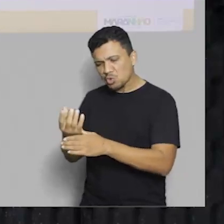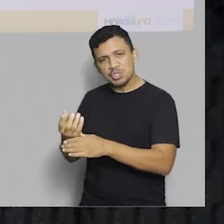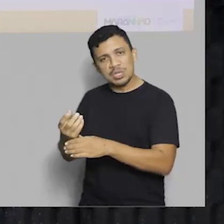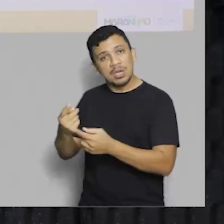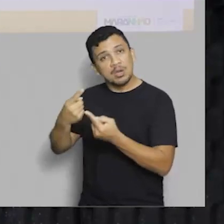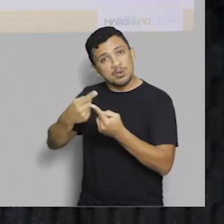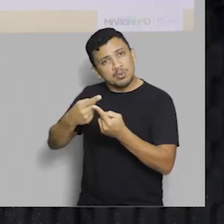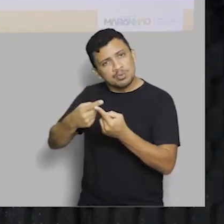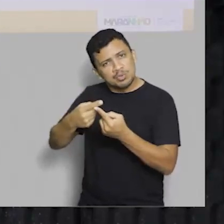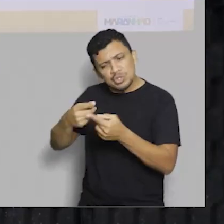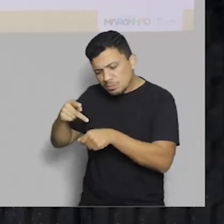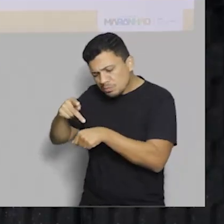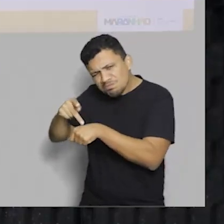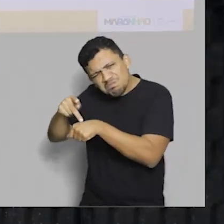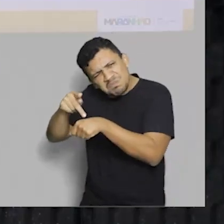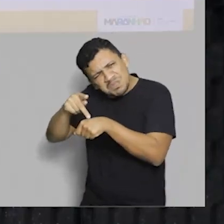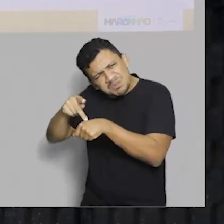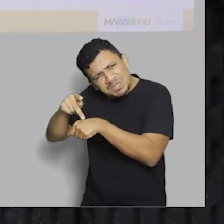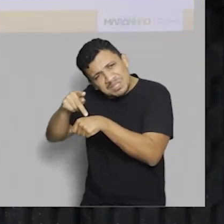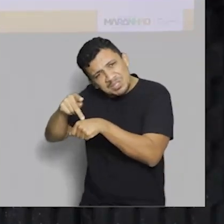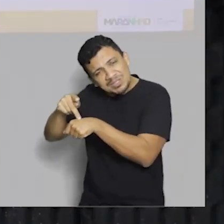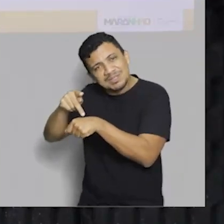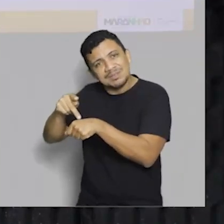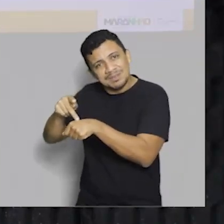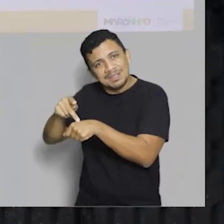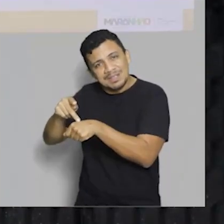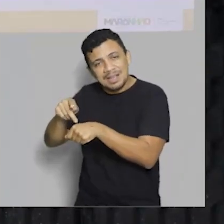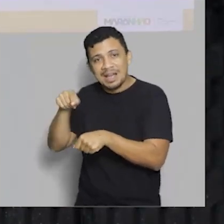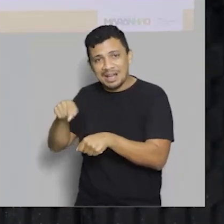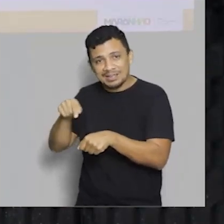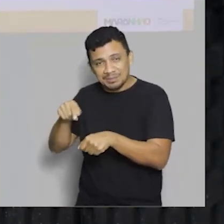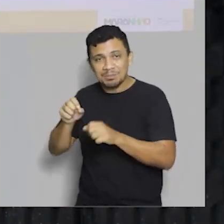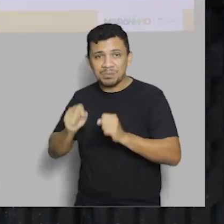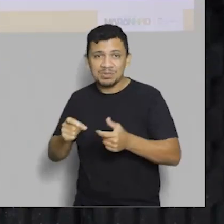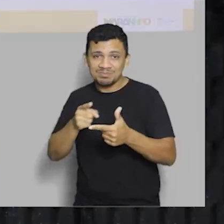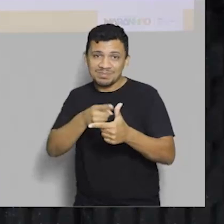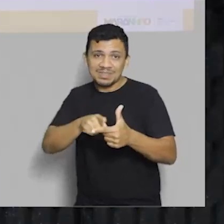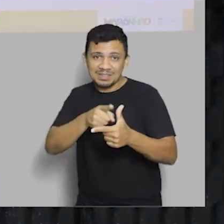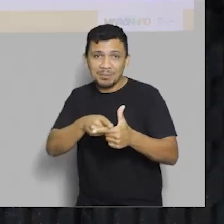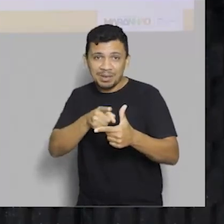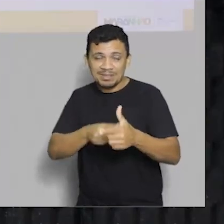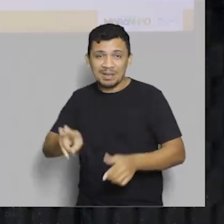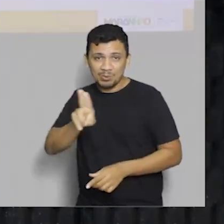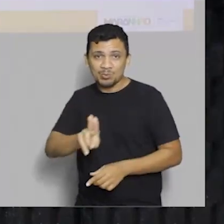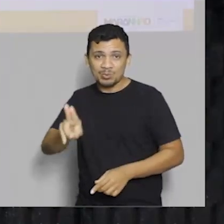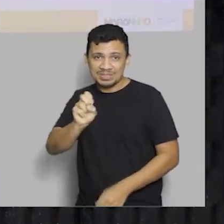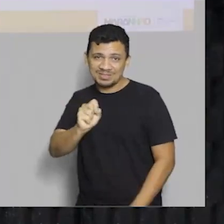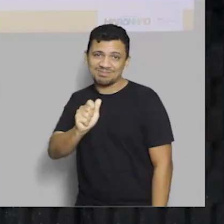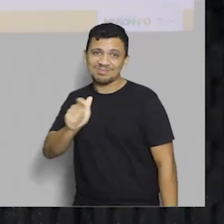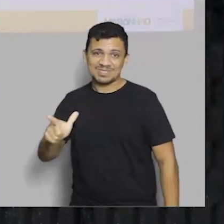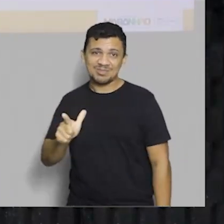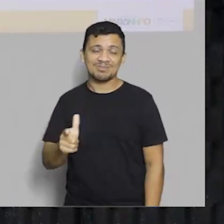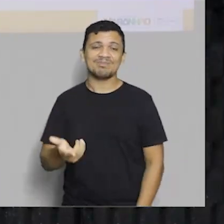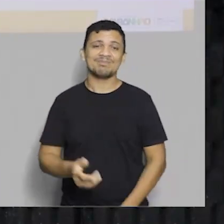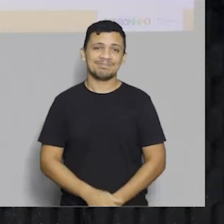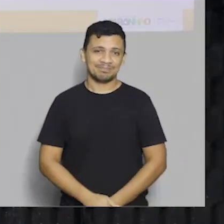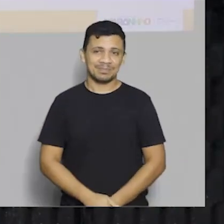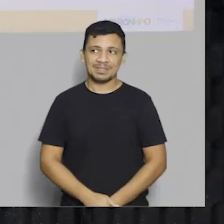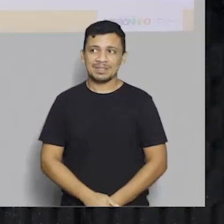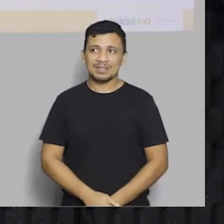de pedrinhas, né? E isso iria atrapalhar a utilização do sal de cozinha.